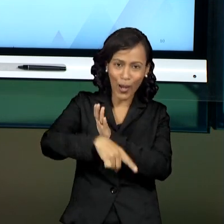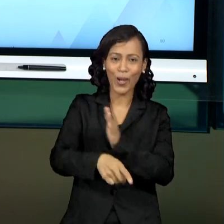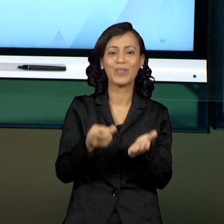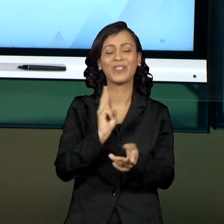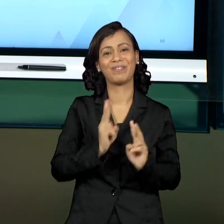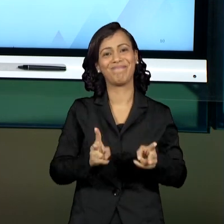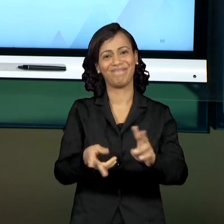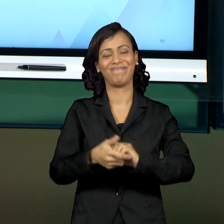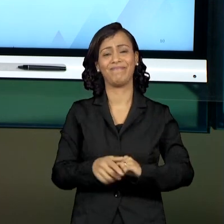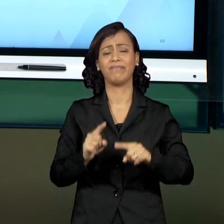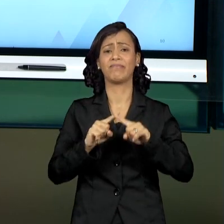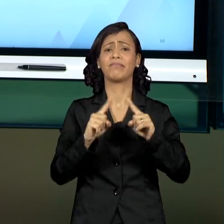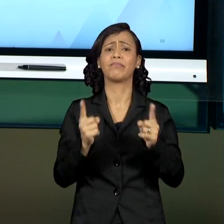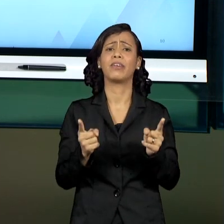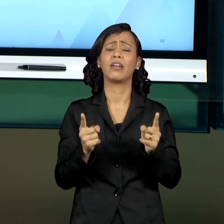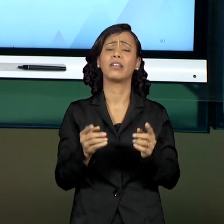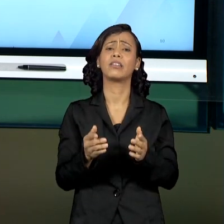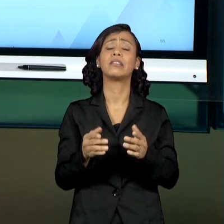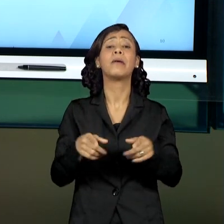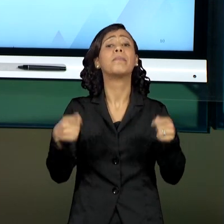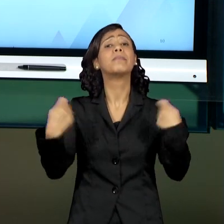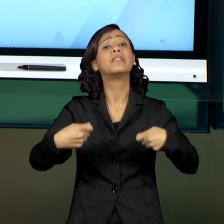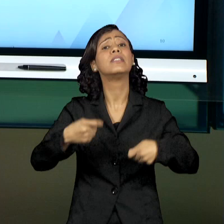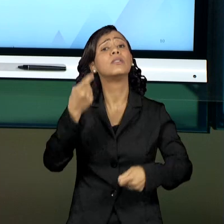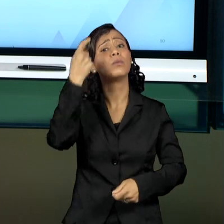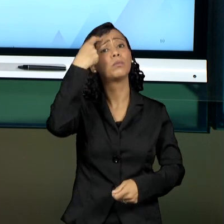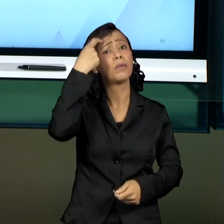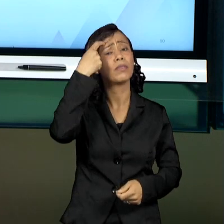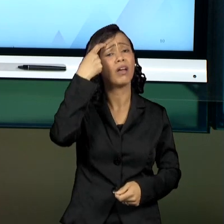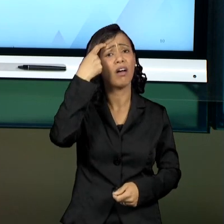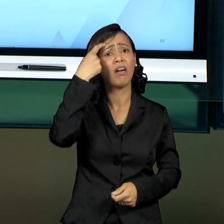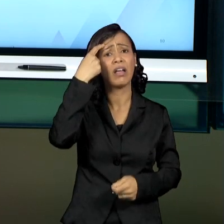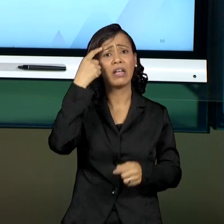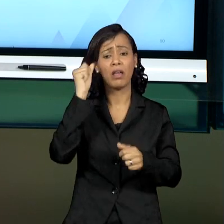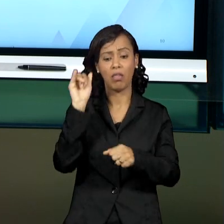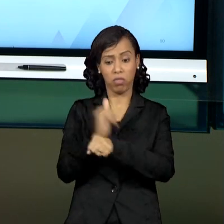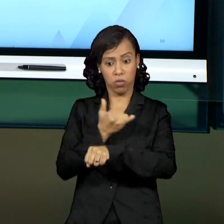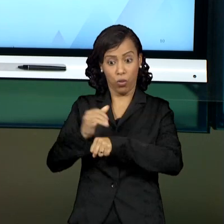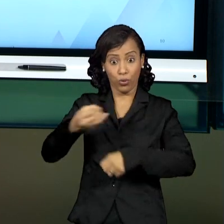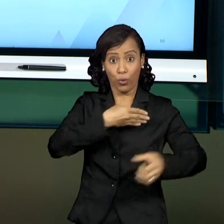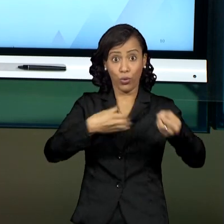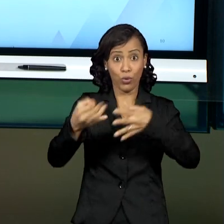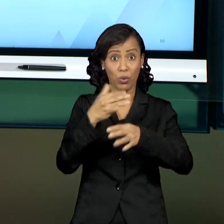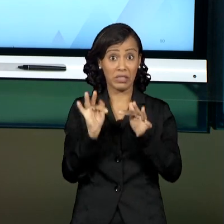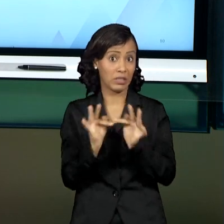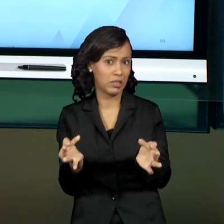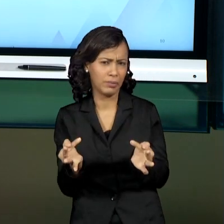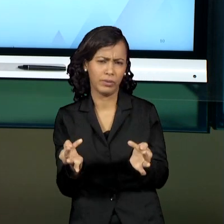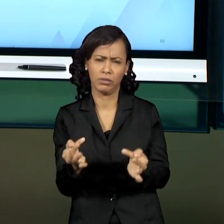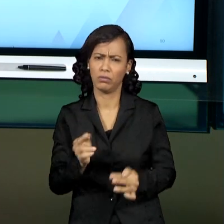de vista que mudar não é simples, é complexo. Quem escolheu ser